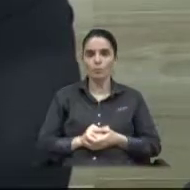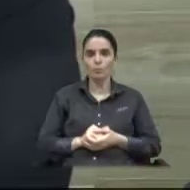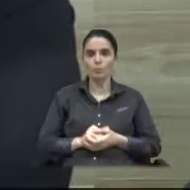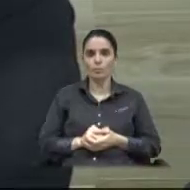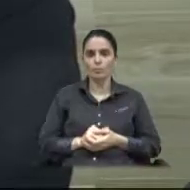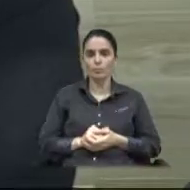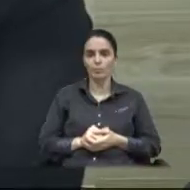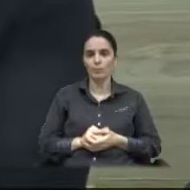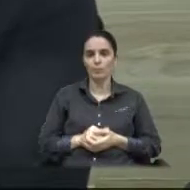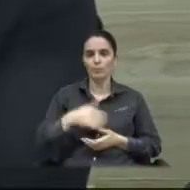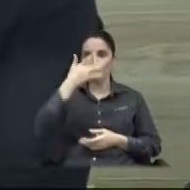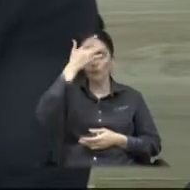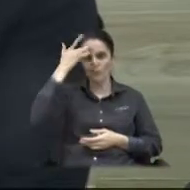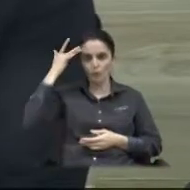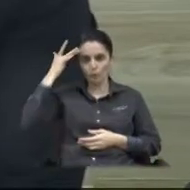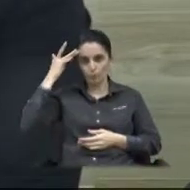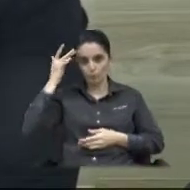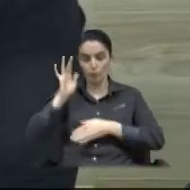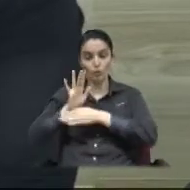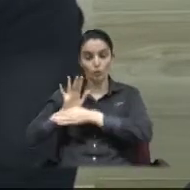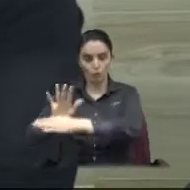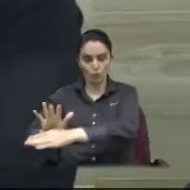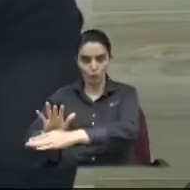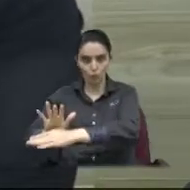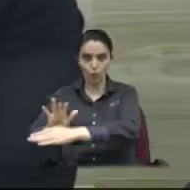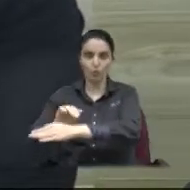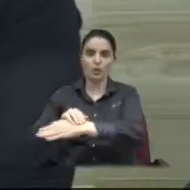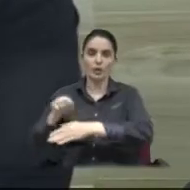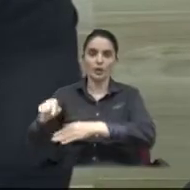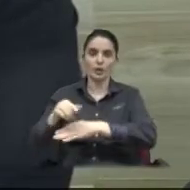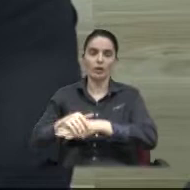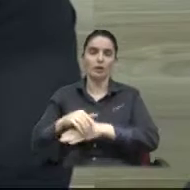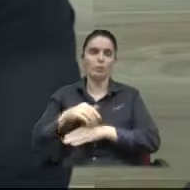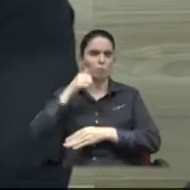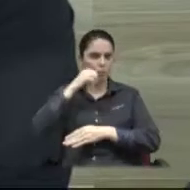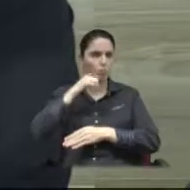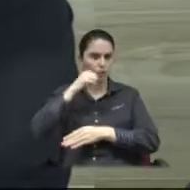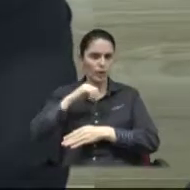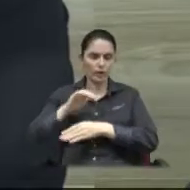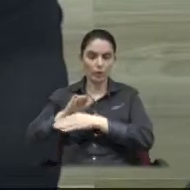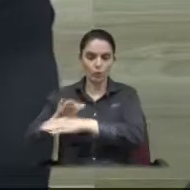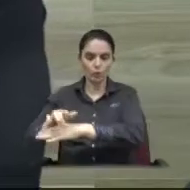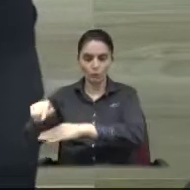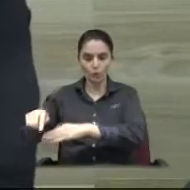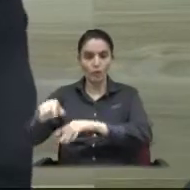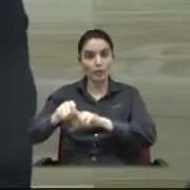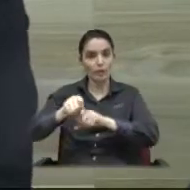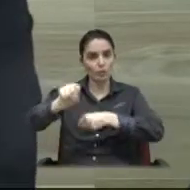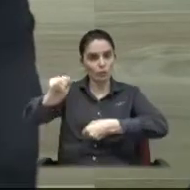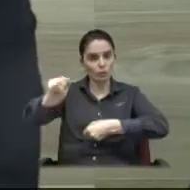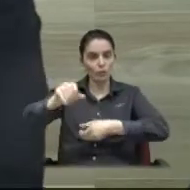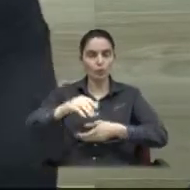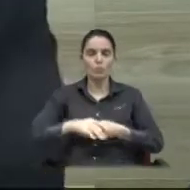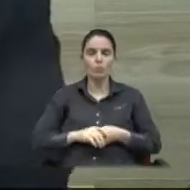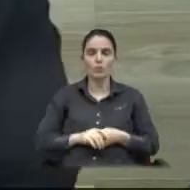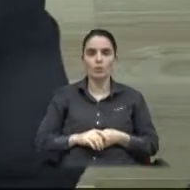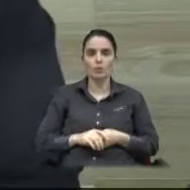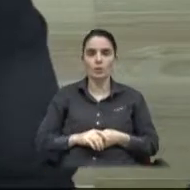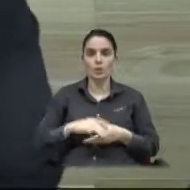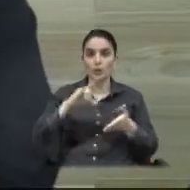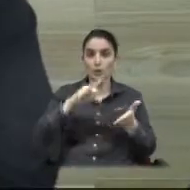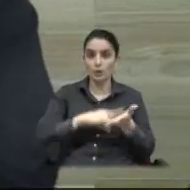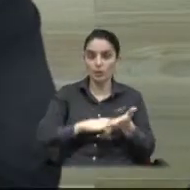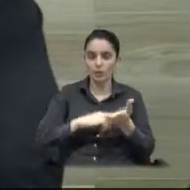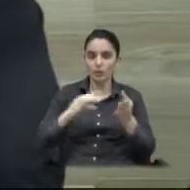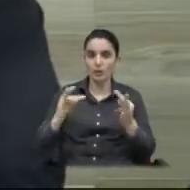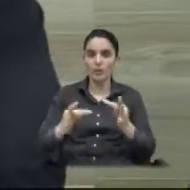Ometo, que já o conhecia de longa data, desde a infância, assim que ele se formou, ele foi contratado como técnico